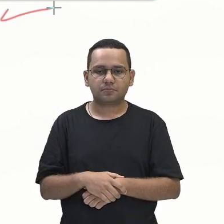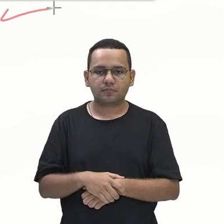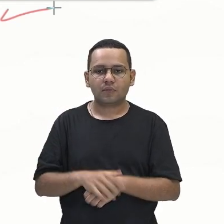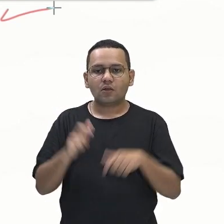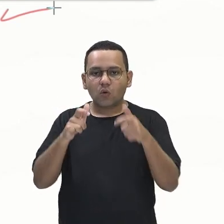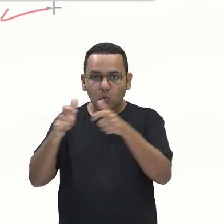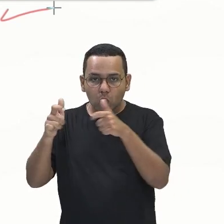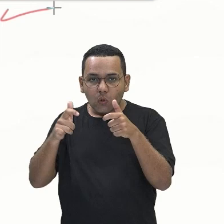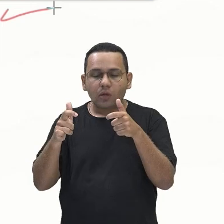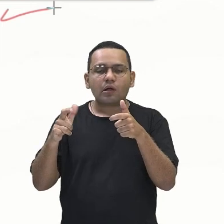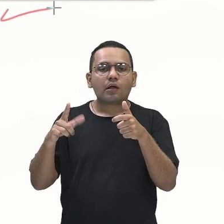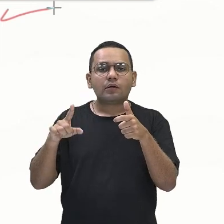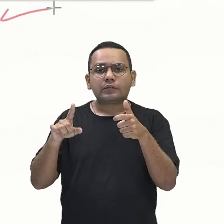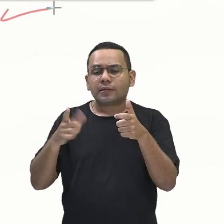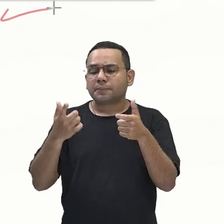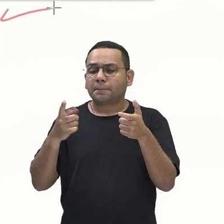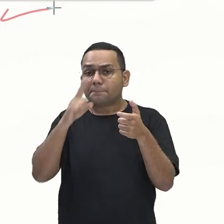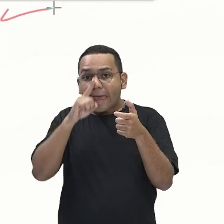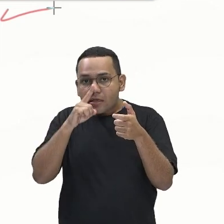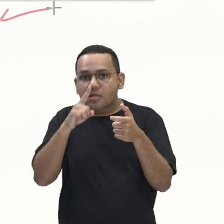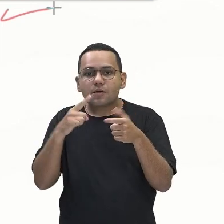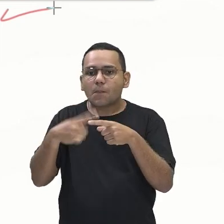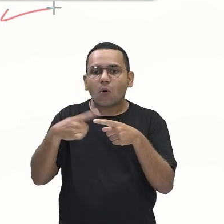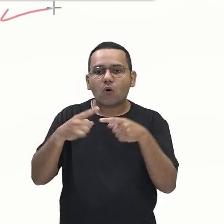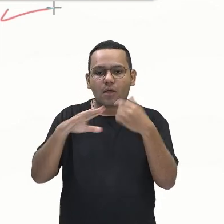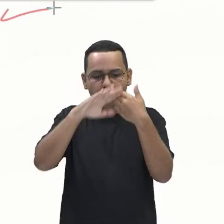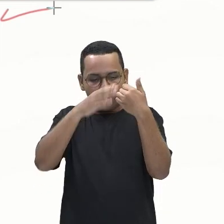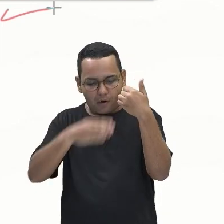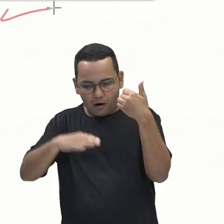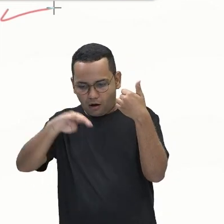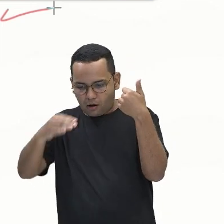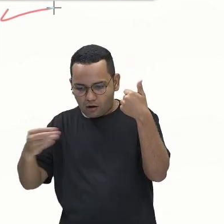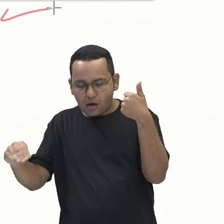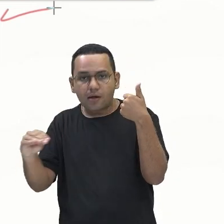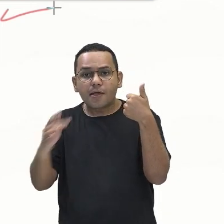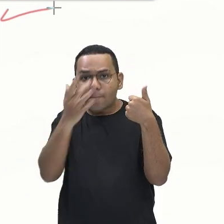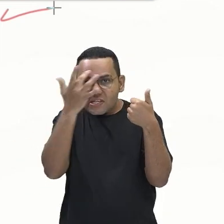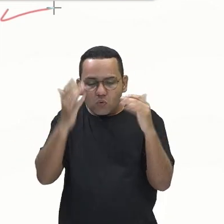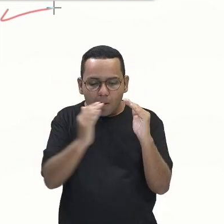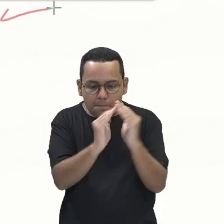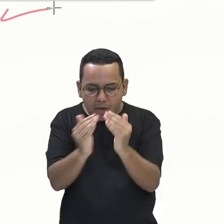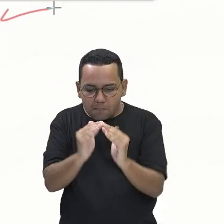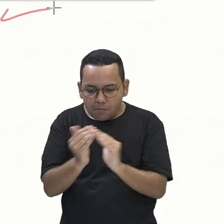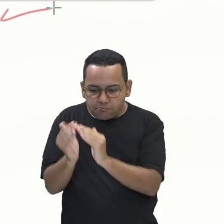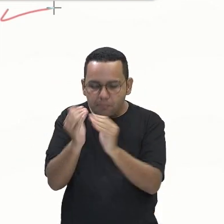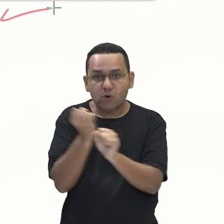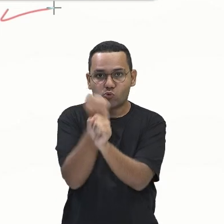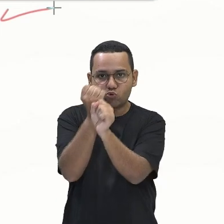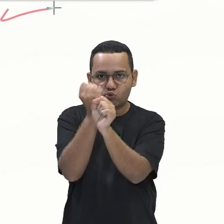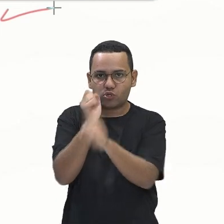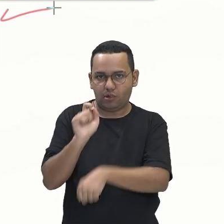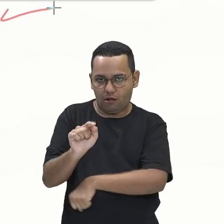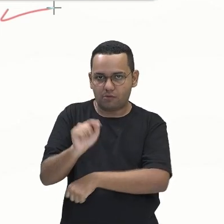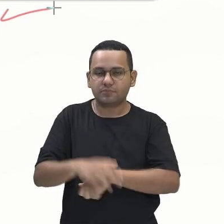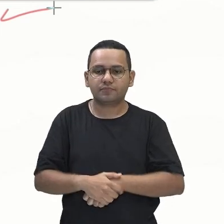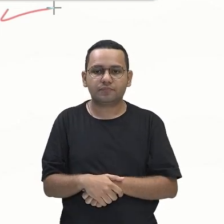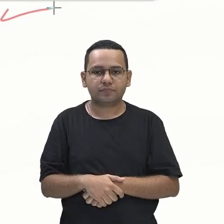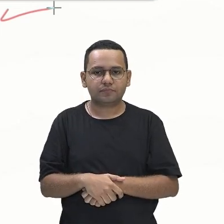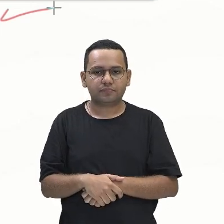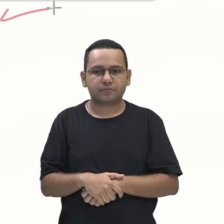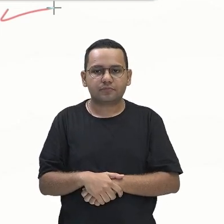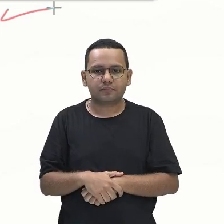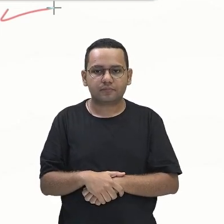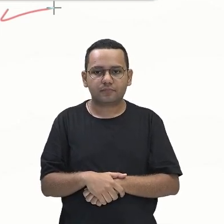área de risco, porque era uma encosta, né? Uma área, digamos assim, de